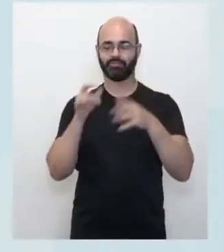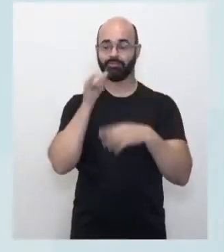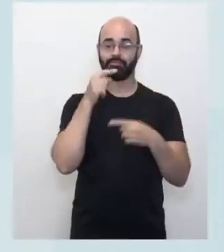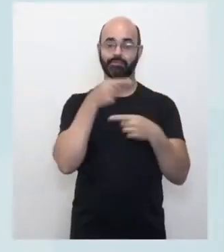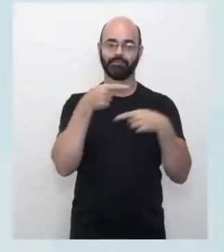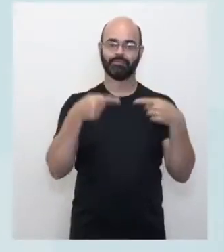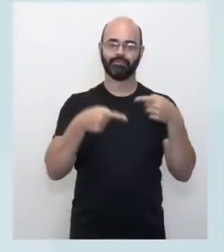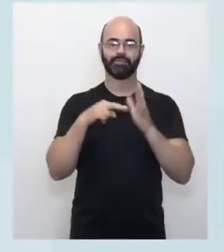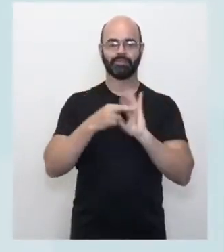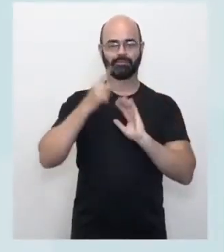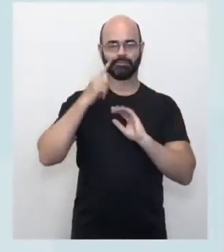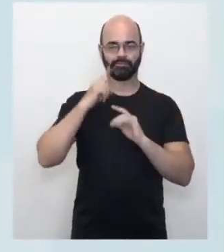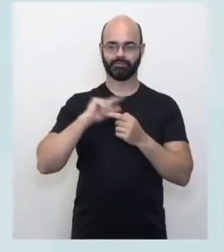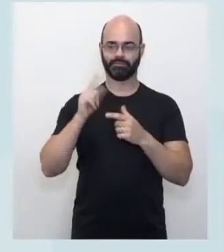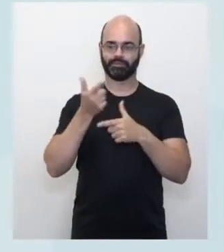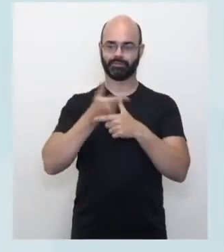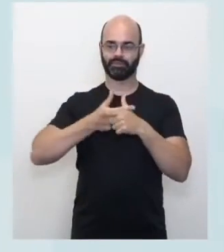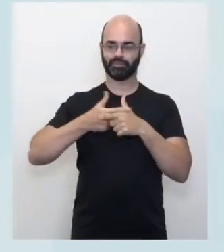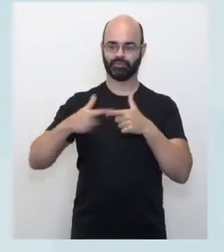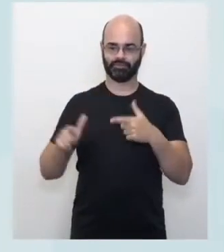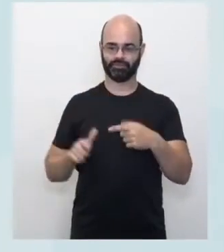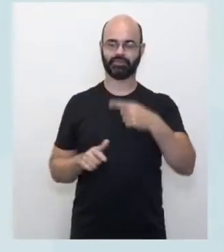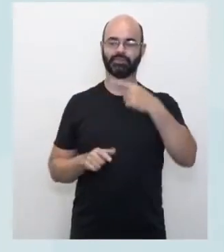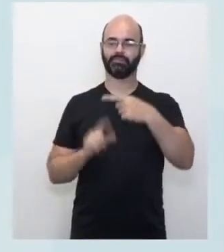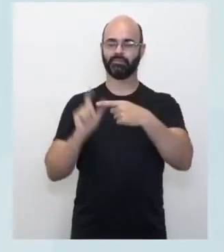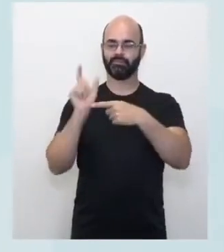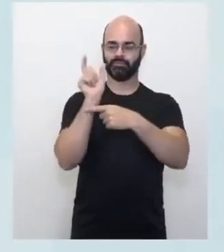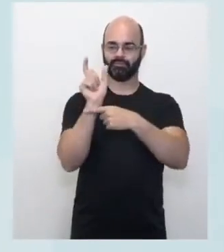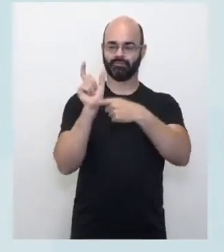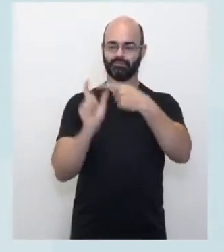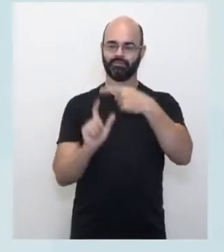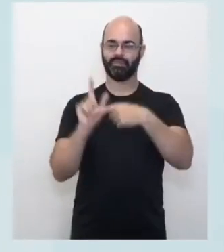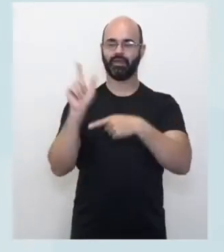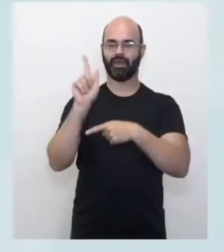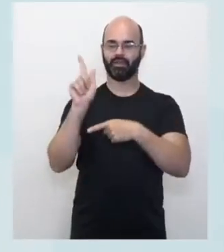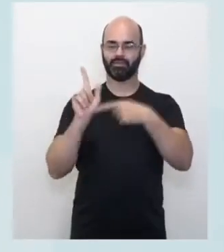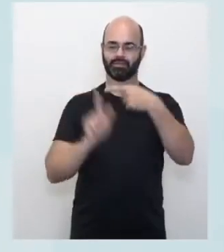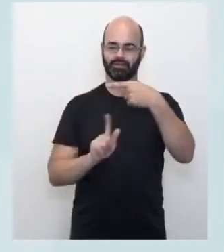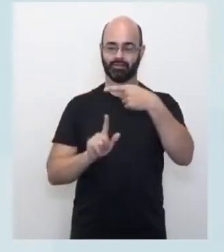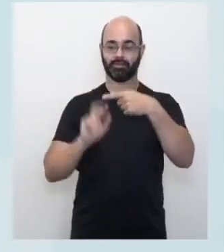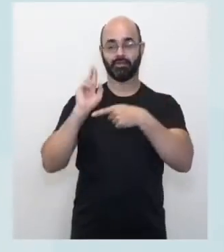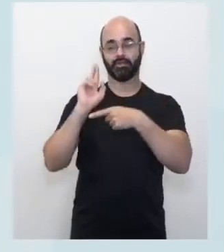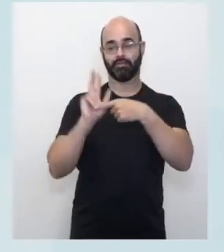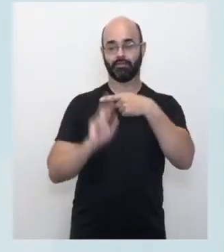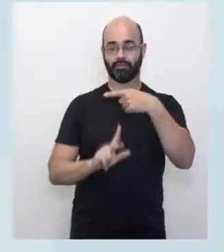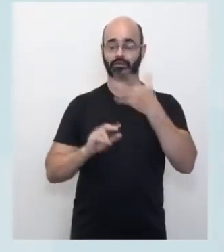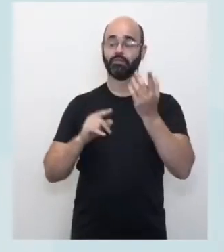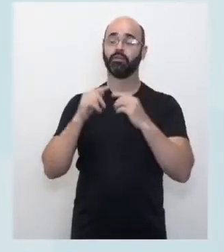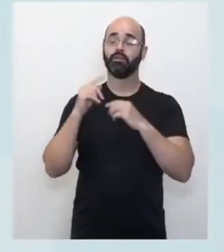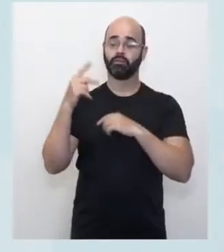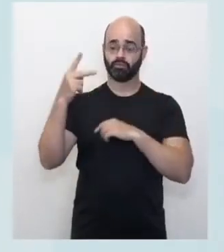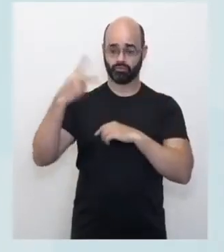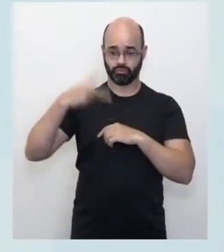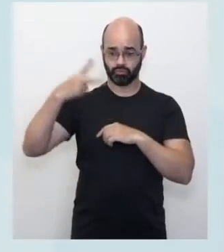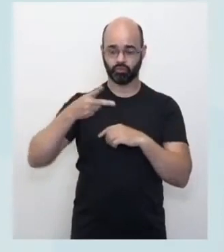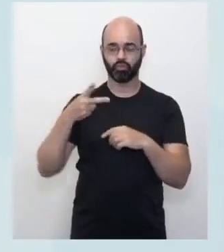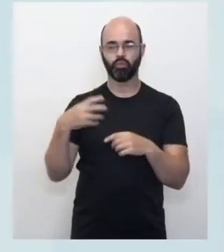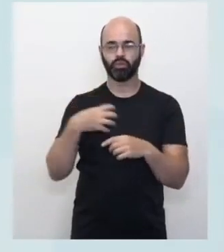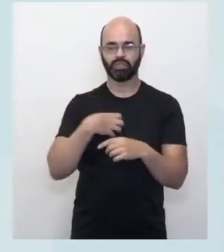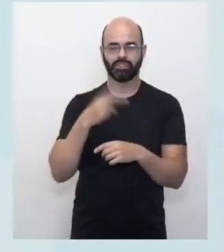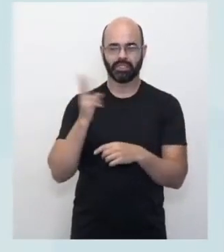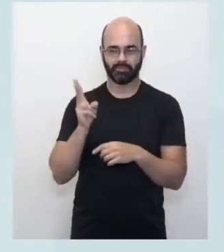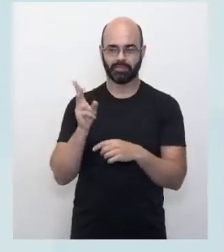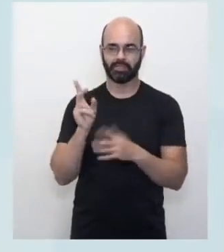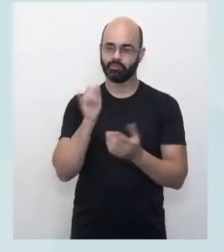razão é aquela divisão entre duas grandezas que podem ou não ser da mesma natureza. No caso de hoje, não vão ser da